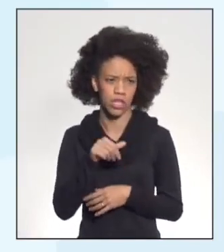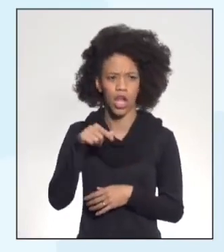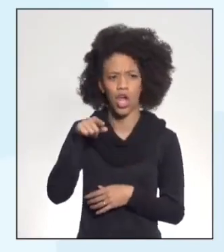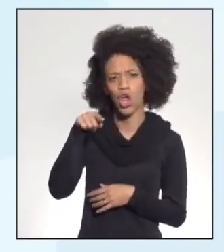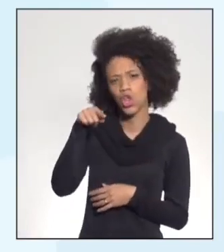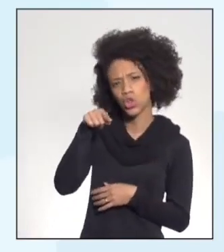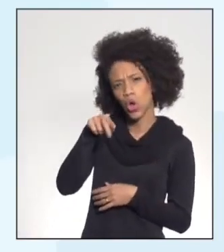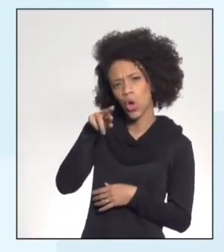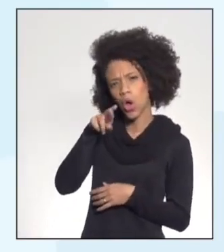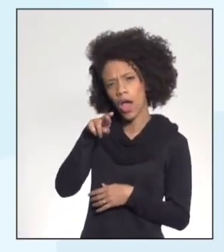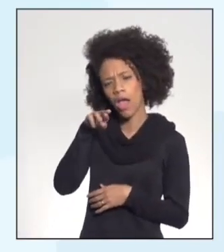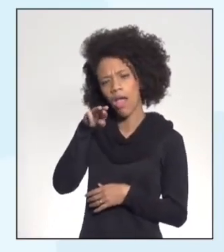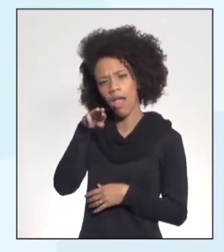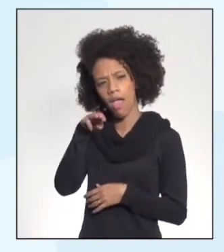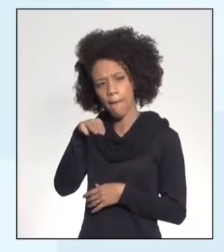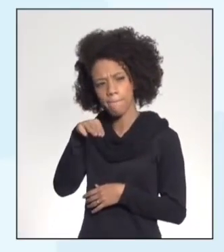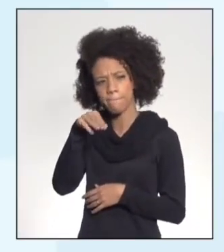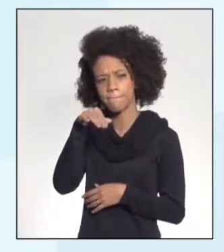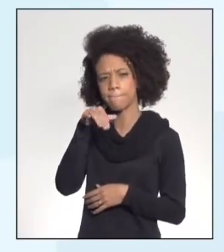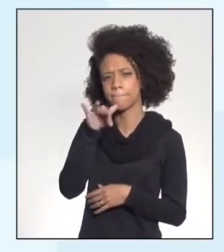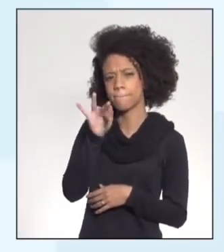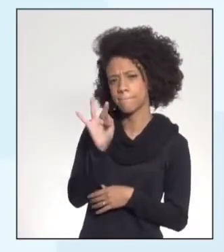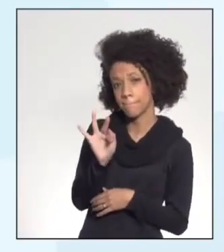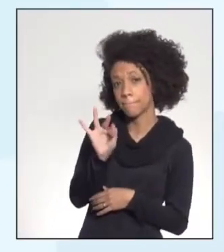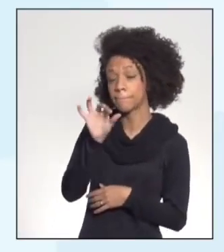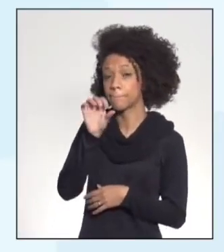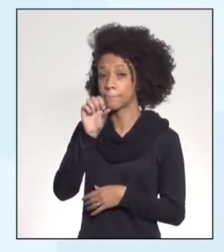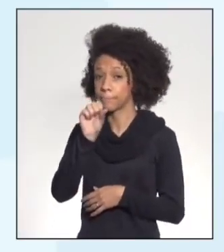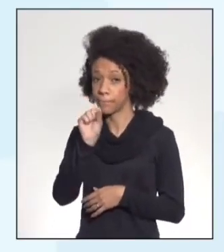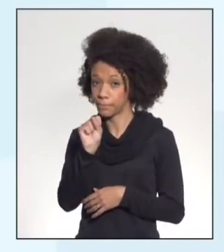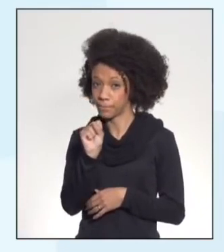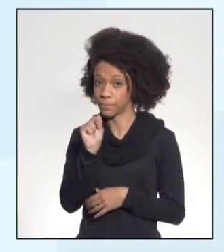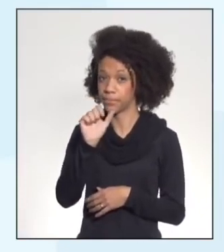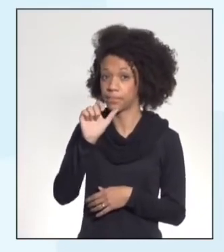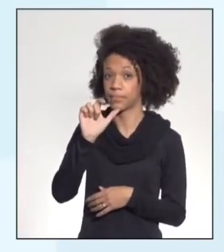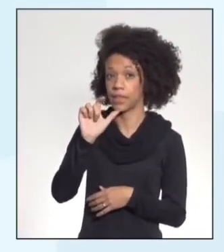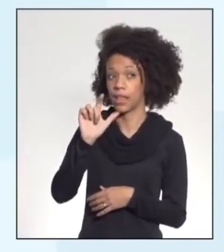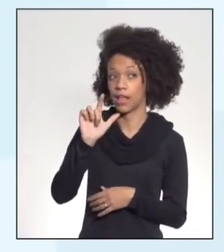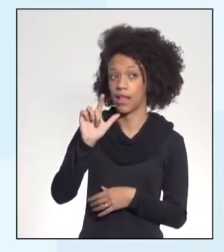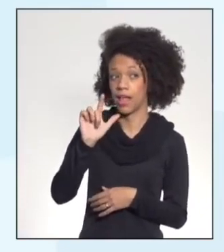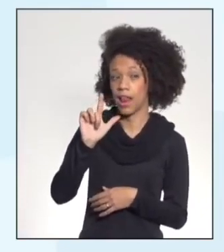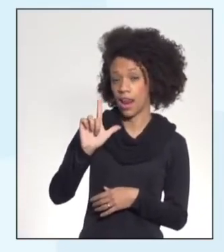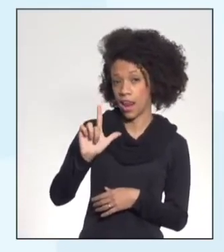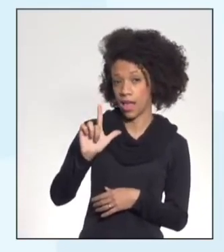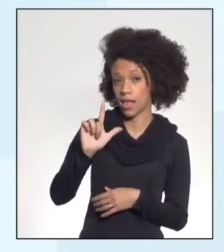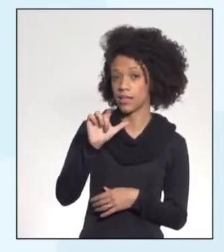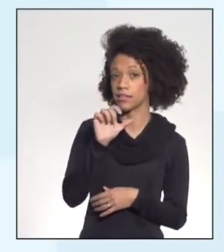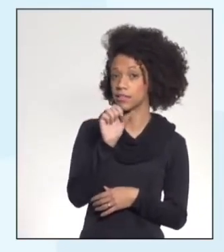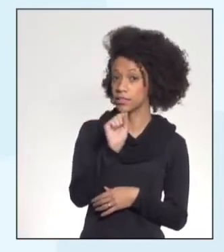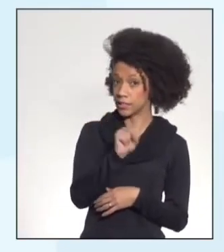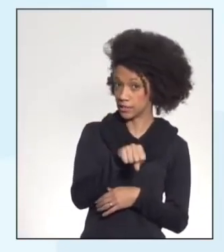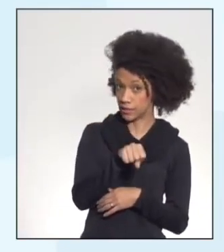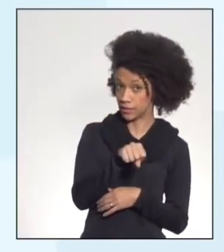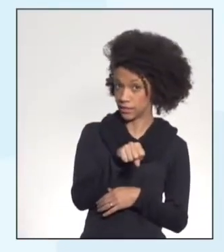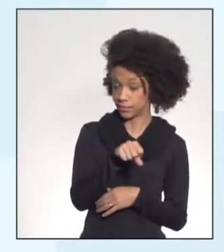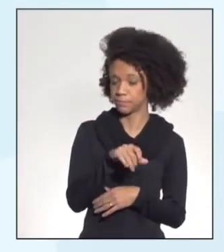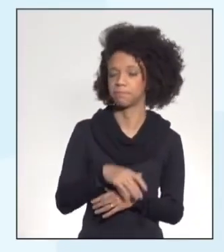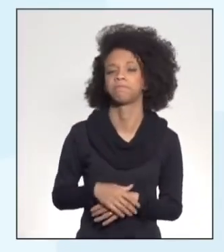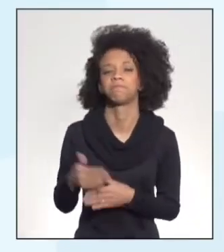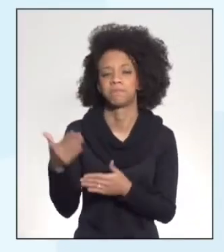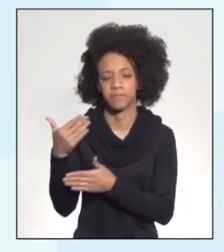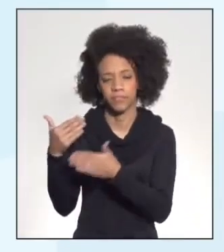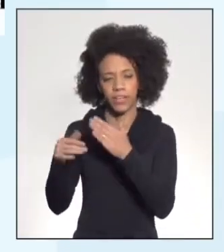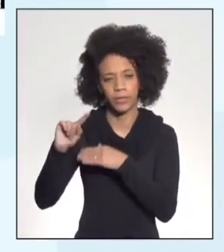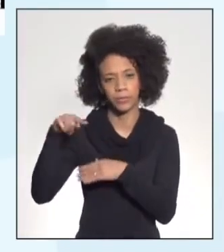fá, sol, lá, si. Aposto que todo mundo já conhece, nem que seja em música infantil. Vamos lá.